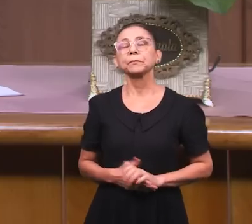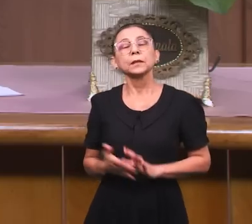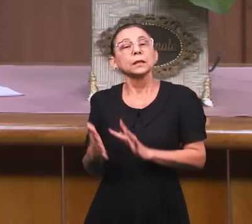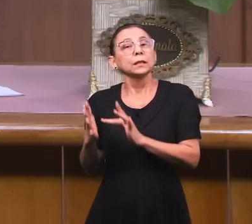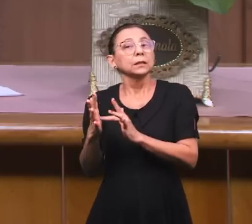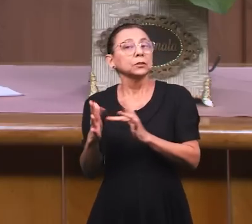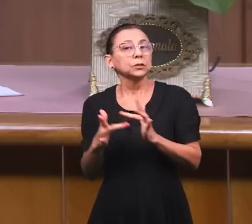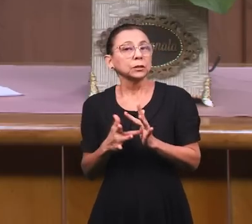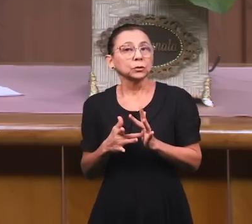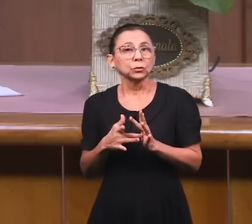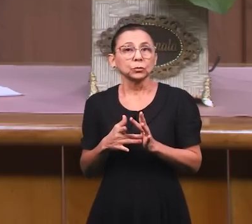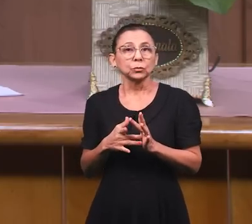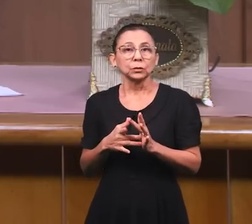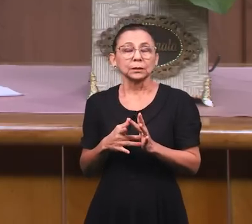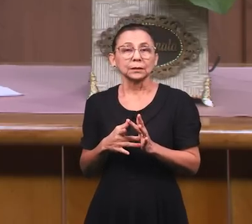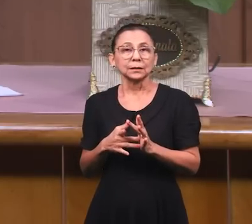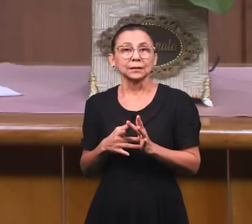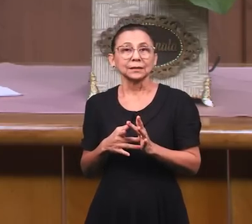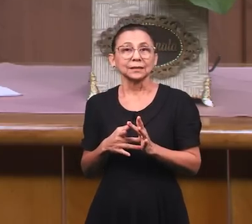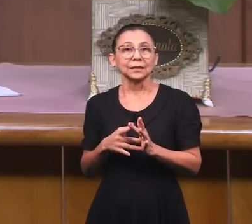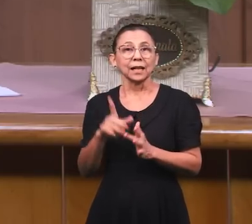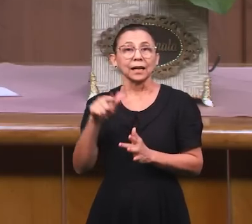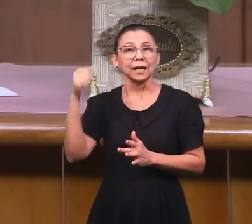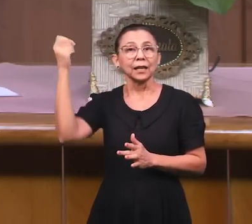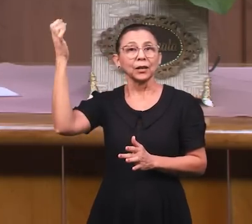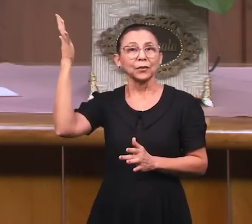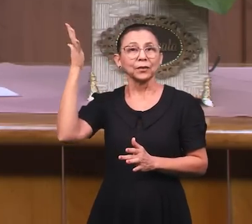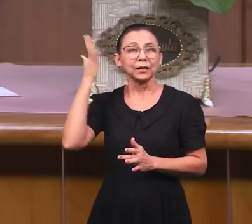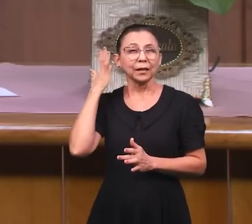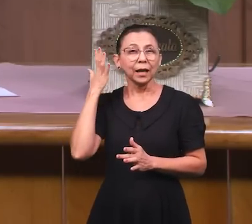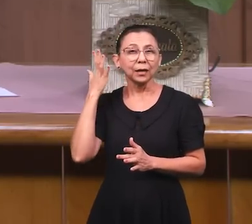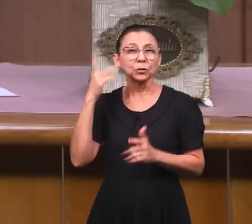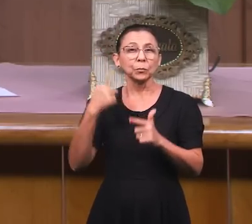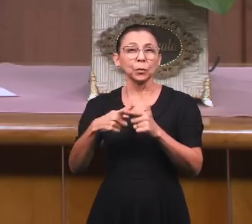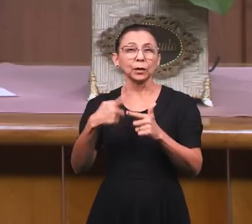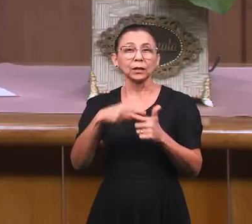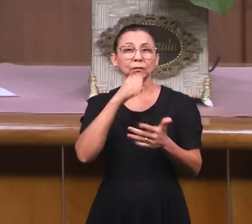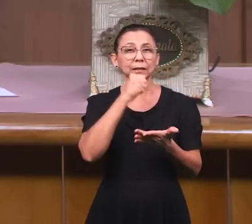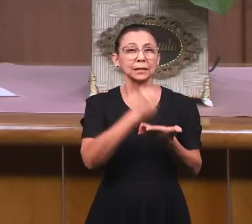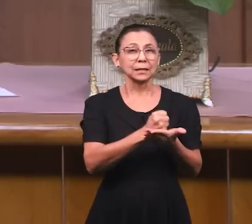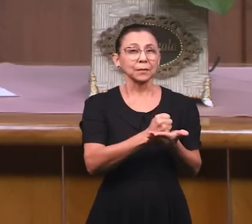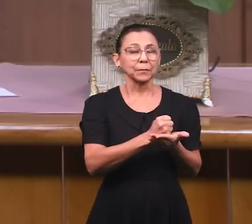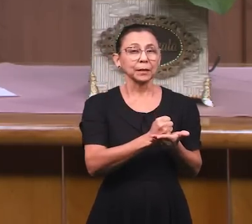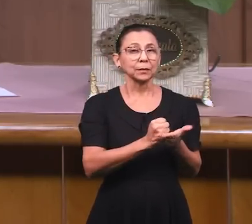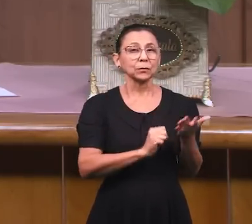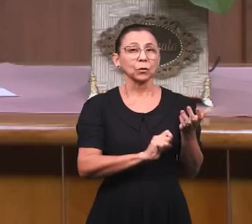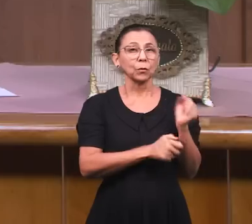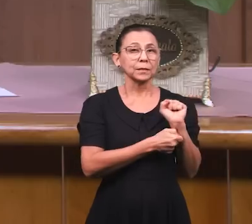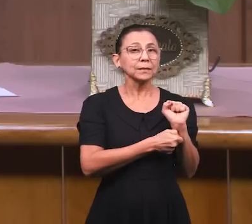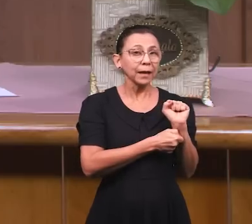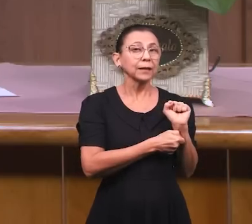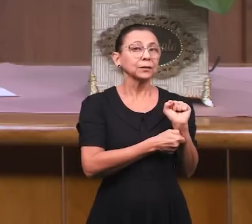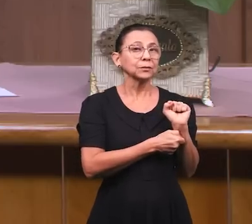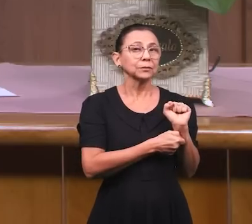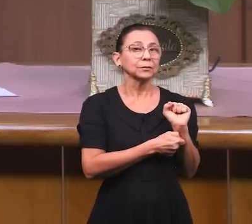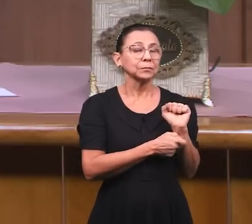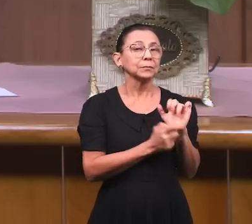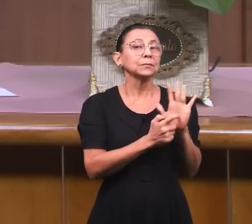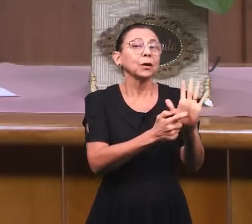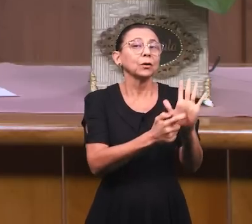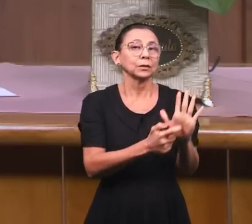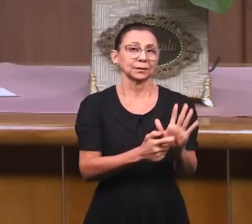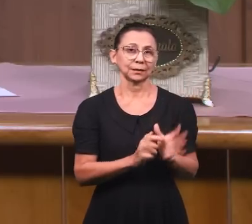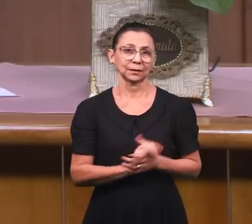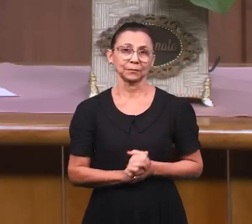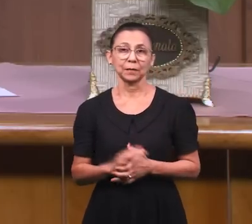Jesus estava ali revelado como um mistério, profetizado no Velho Testamento, e agora, nessa hora que a igreja vive,